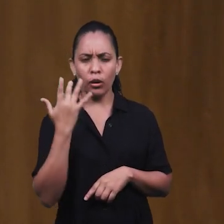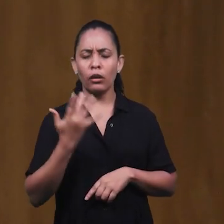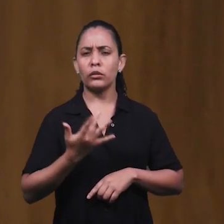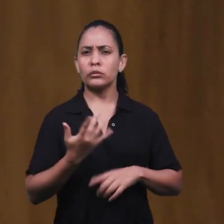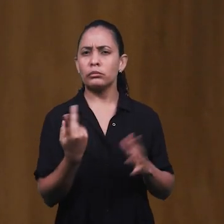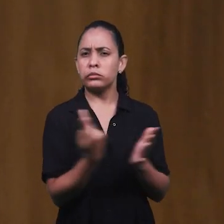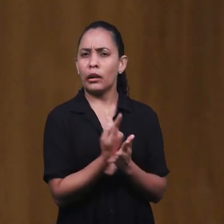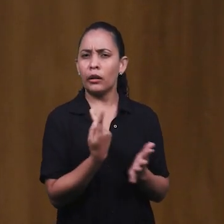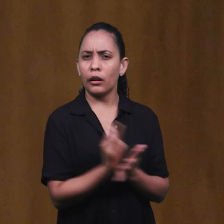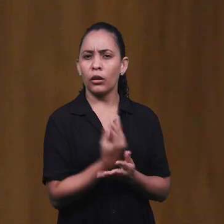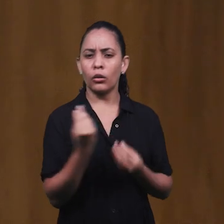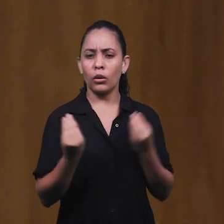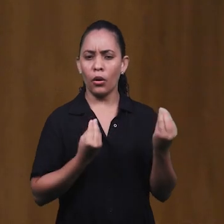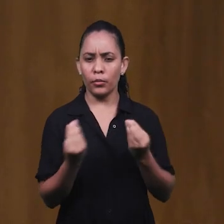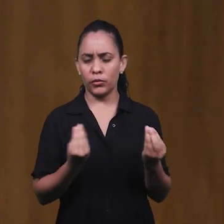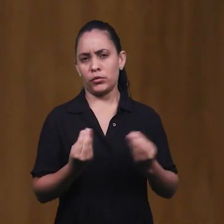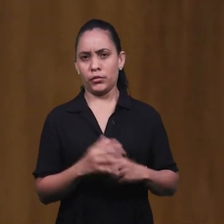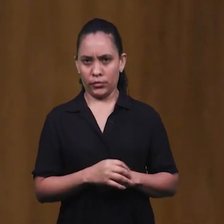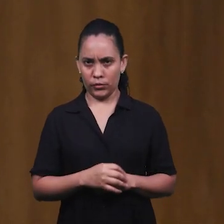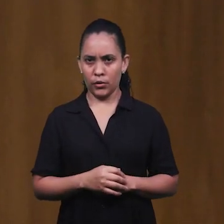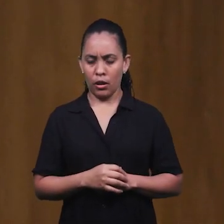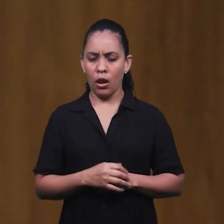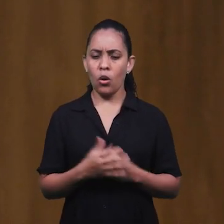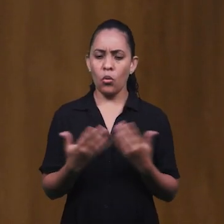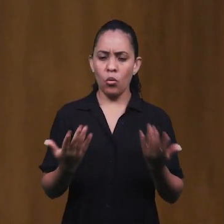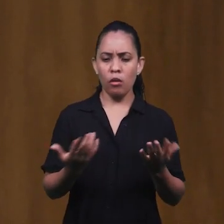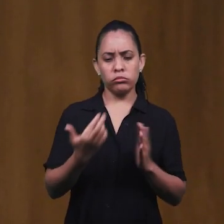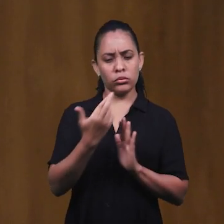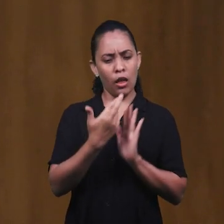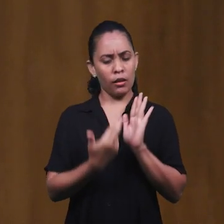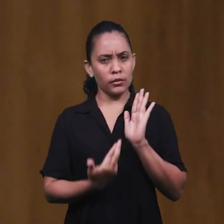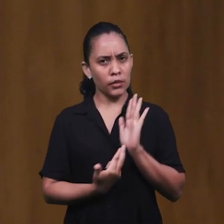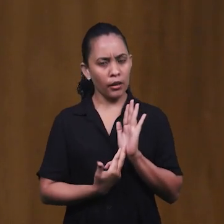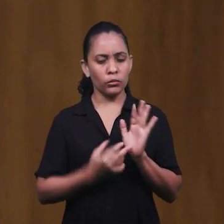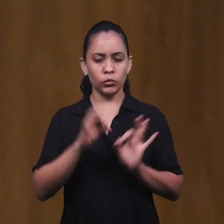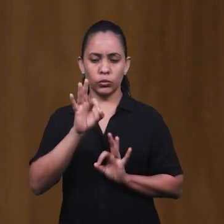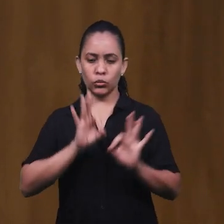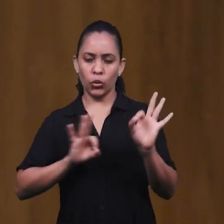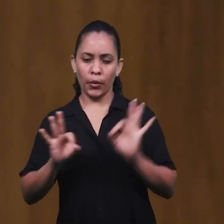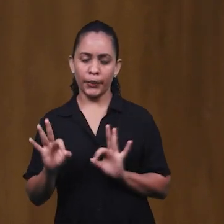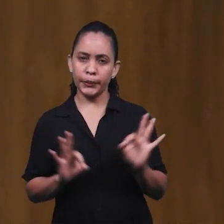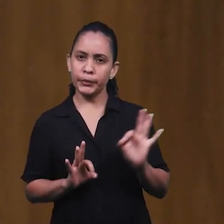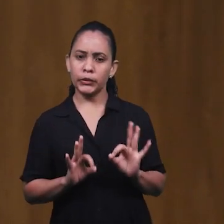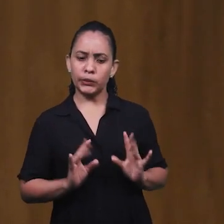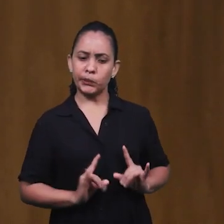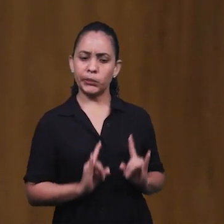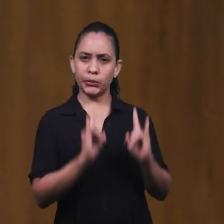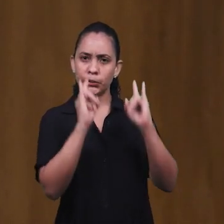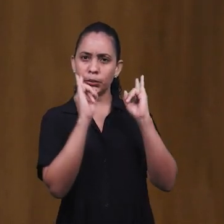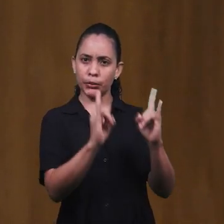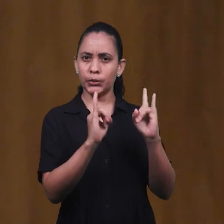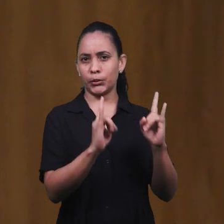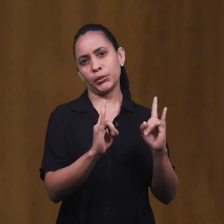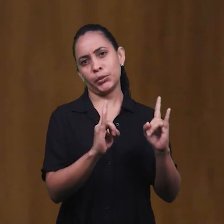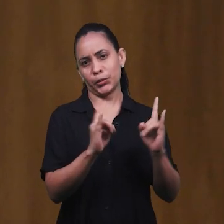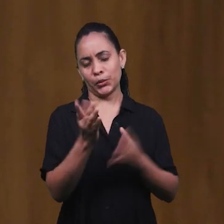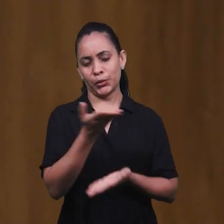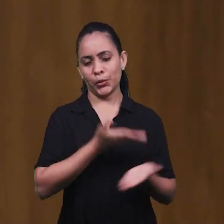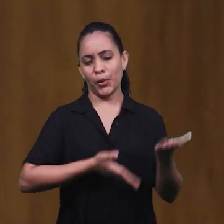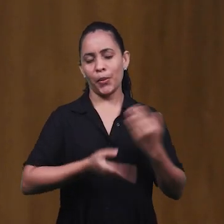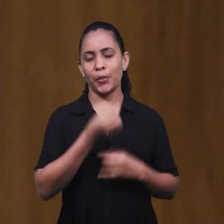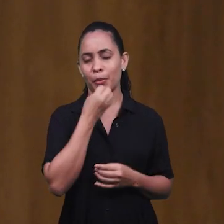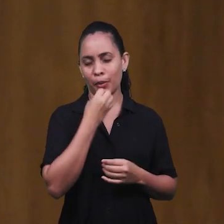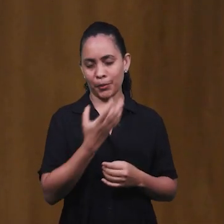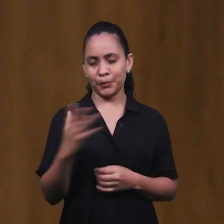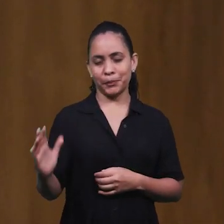como que funciona o jogo de regras que mantém no condomínio tudo em ordem e garante uma convivência mais tranquila. Para